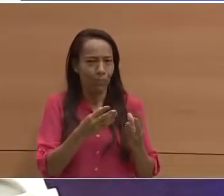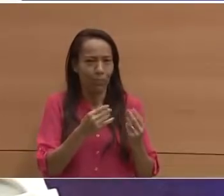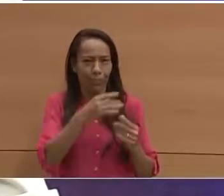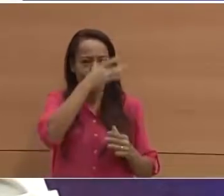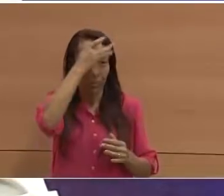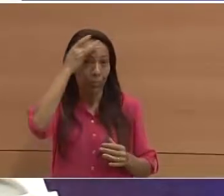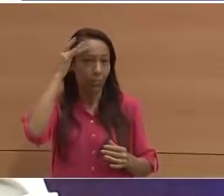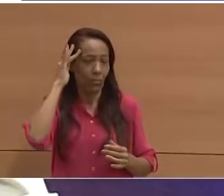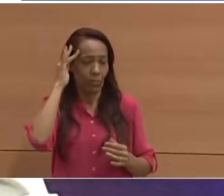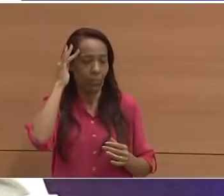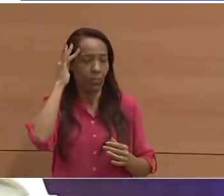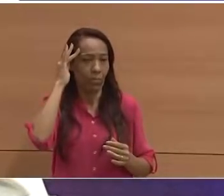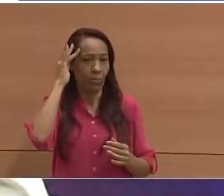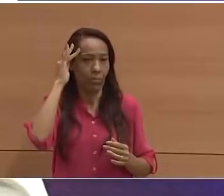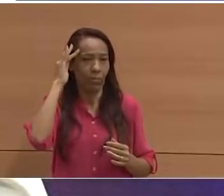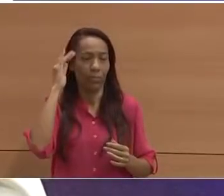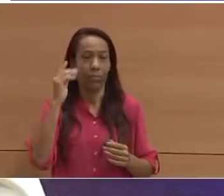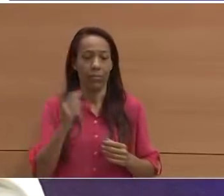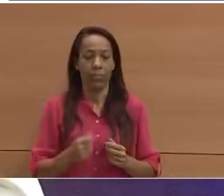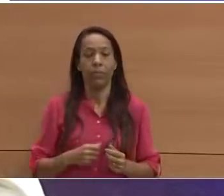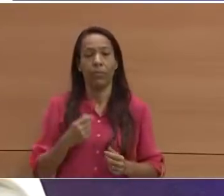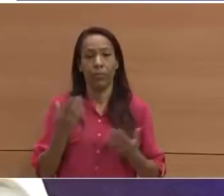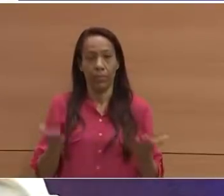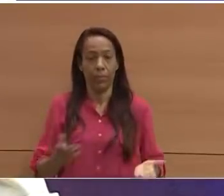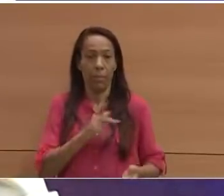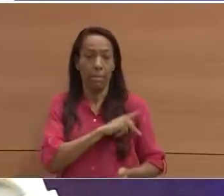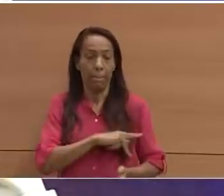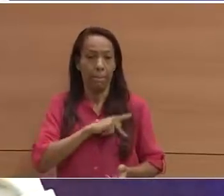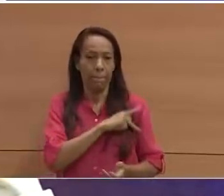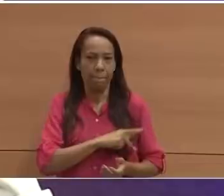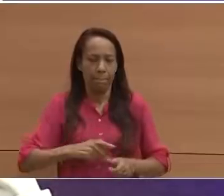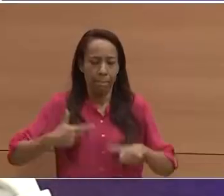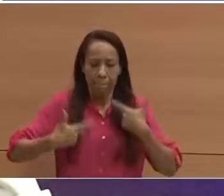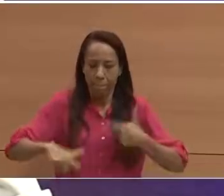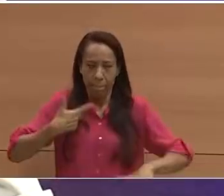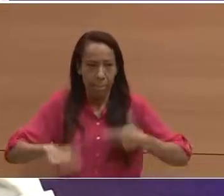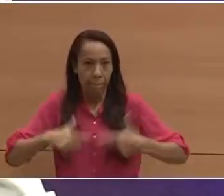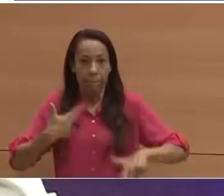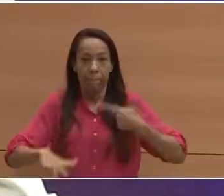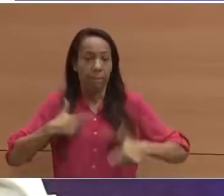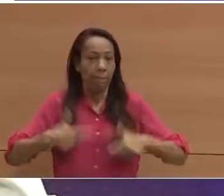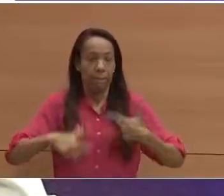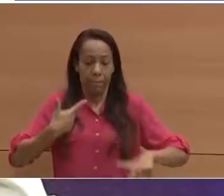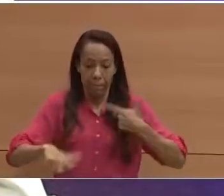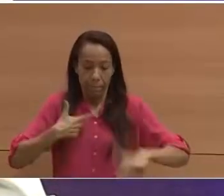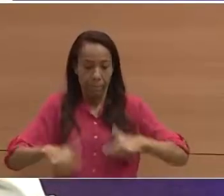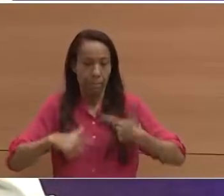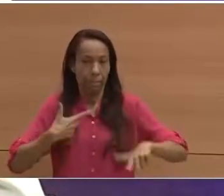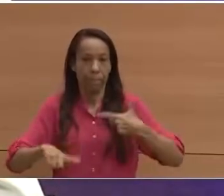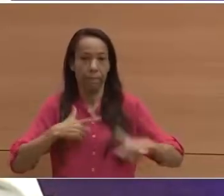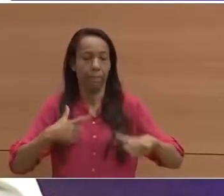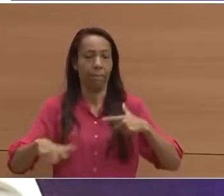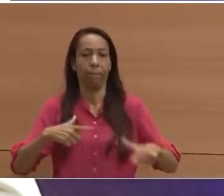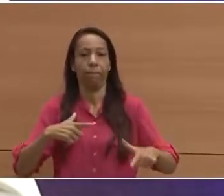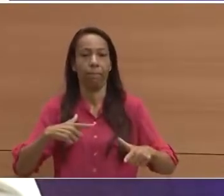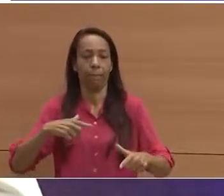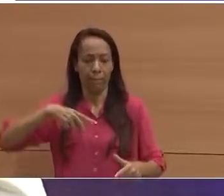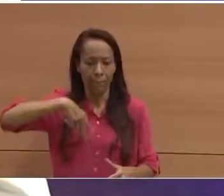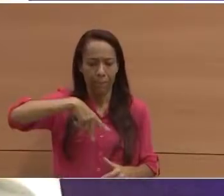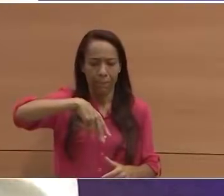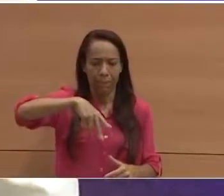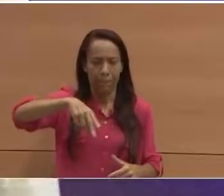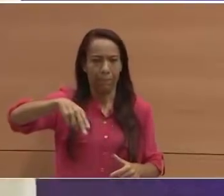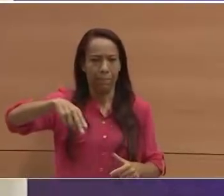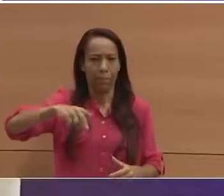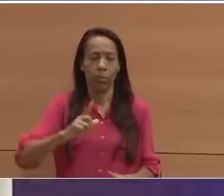certo? Nas suas andanças, não tendo morada fixa, indo de um lugar para o outro.